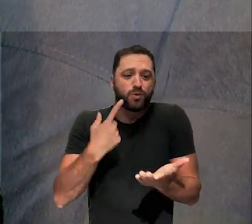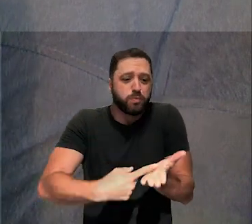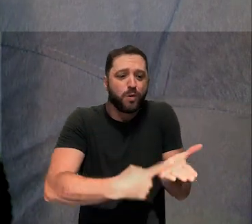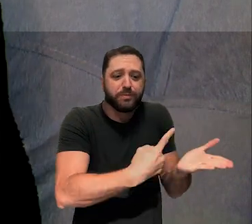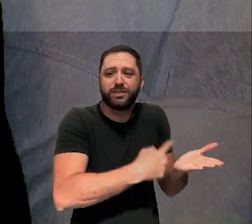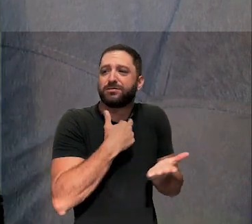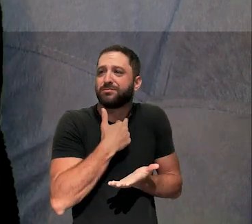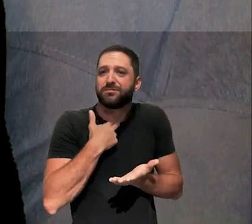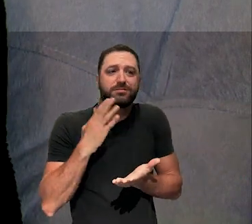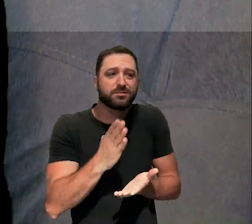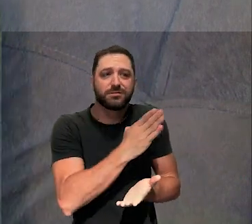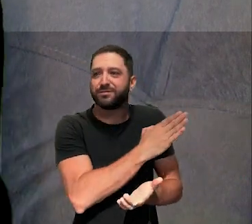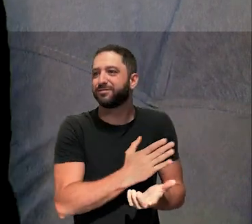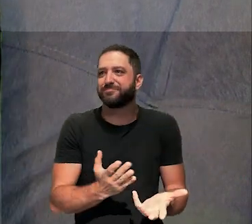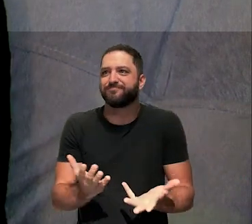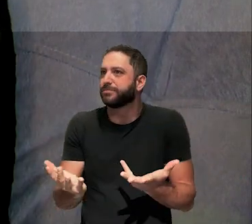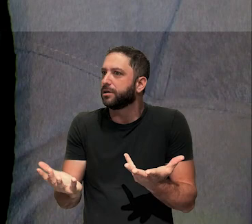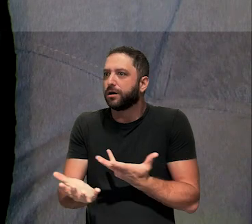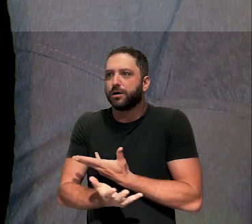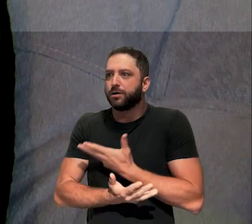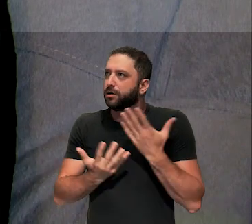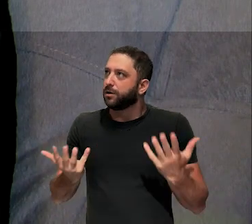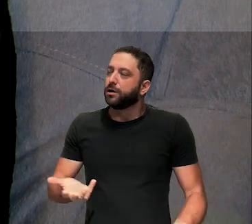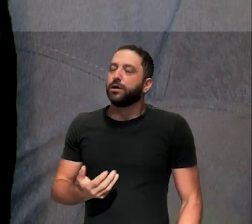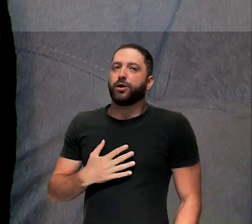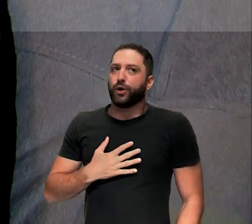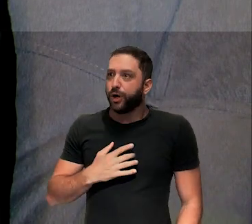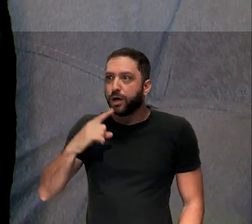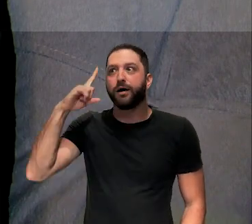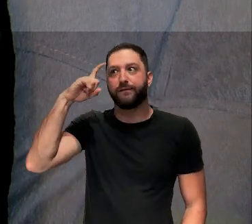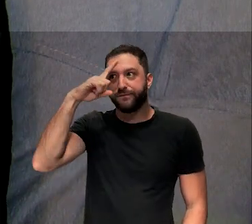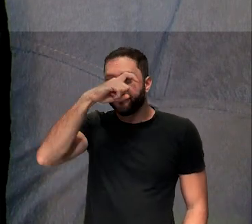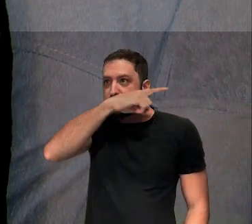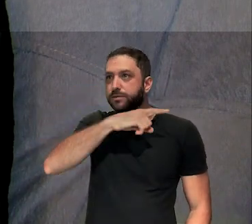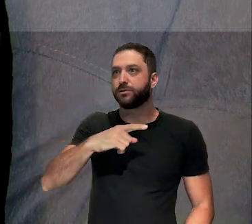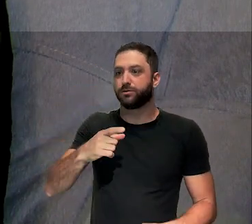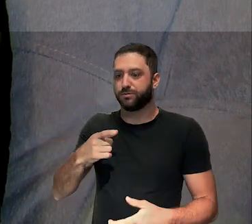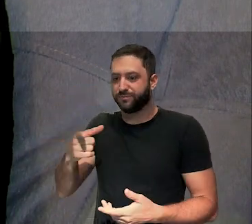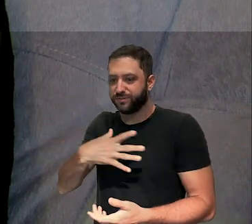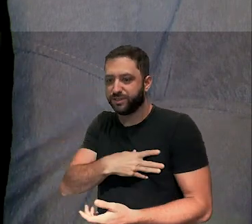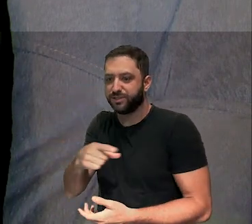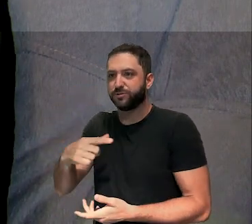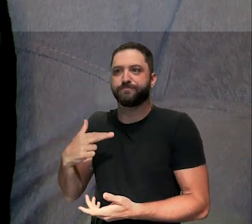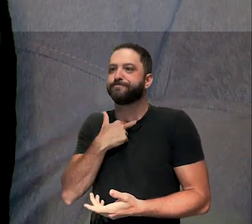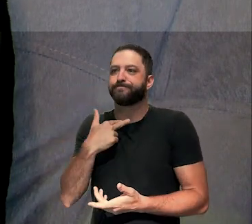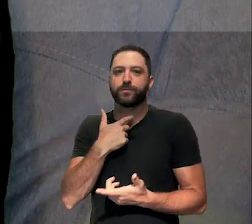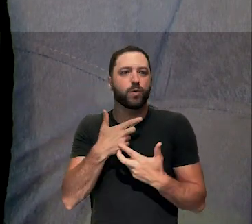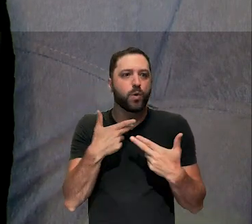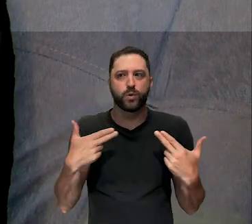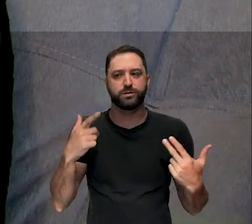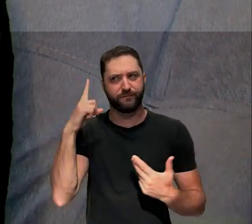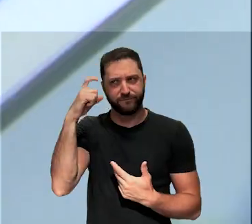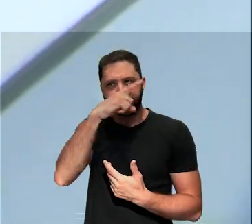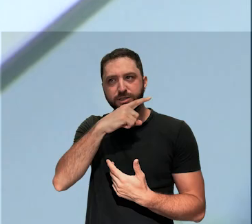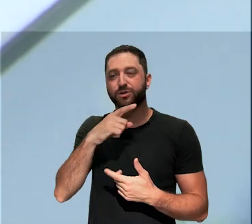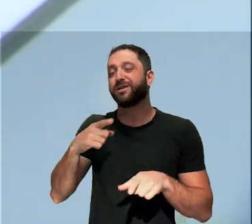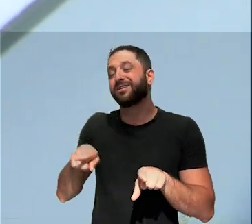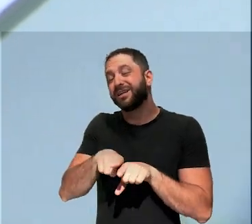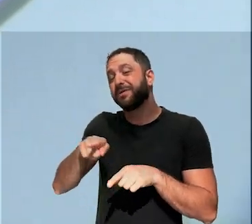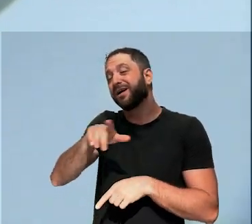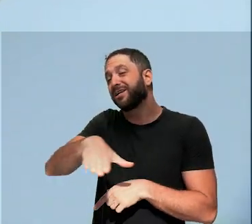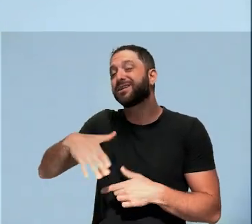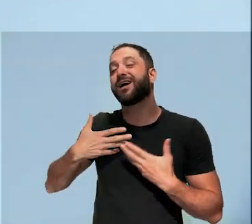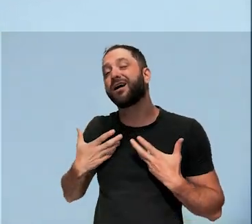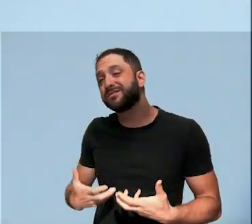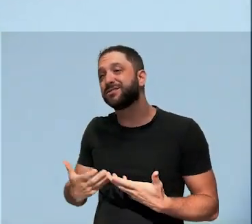tenho... Adulto não tem férias, né? A gente sempre tem coisa pra tá fazendo. Então é difícil manter entretido